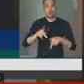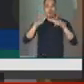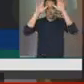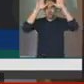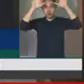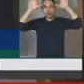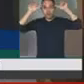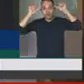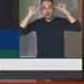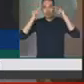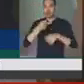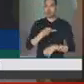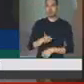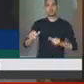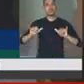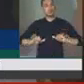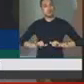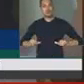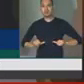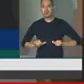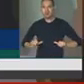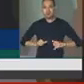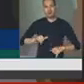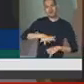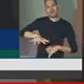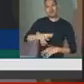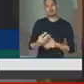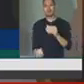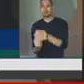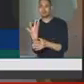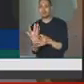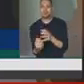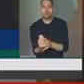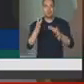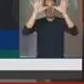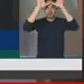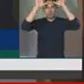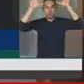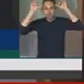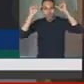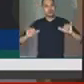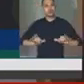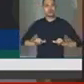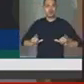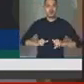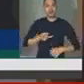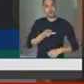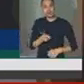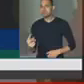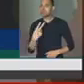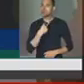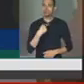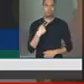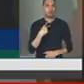pode continuar sofrendo, o setor produtivo do Acre não pode continuar sofrendo com essas